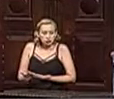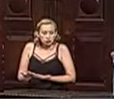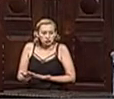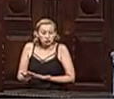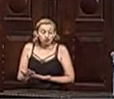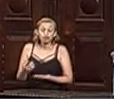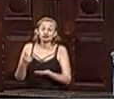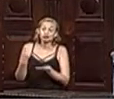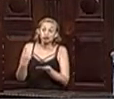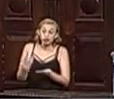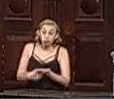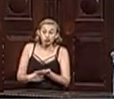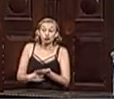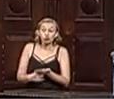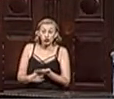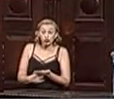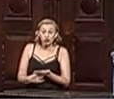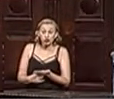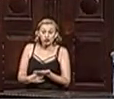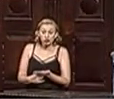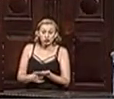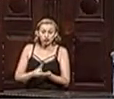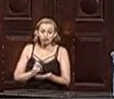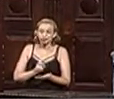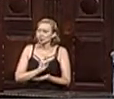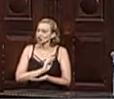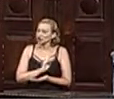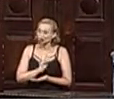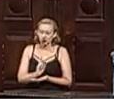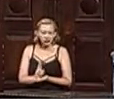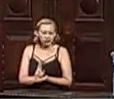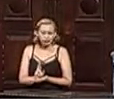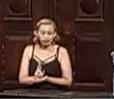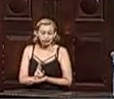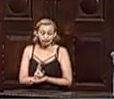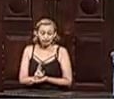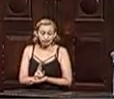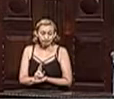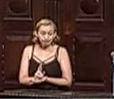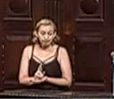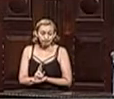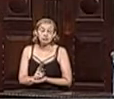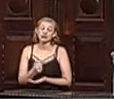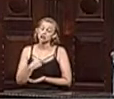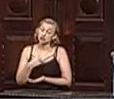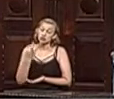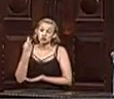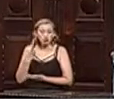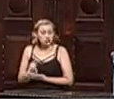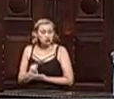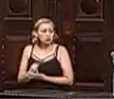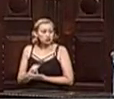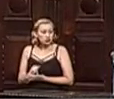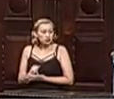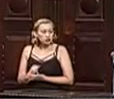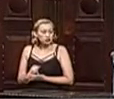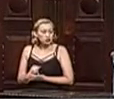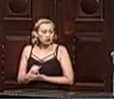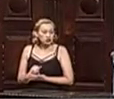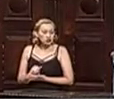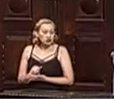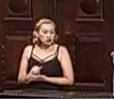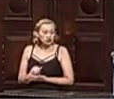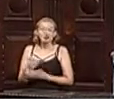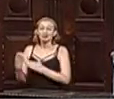compromissos assumidos na campanha e não respeitado pós-campanha. E eu tenho certeza que a companhia